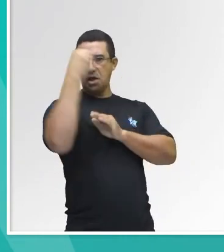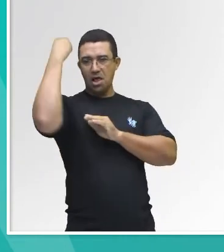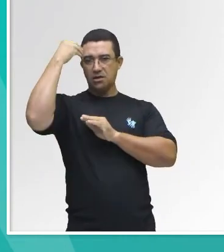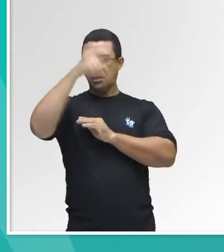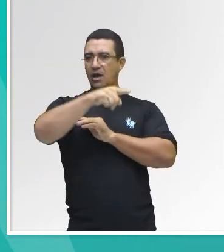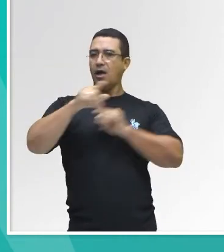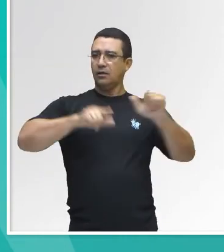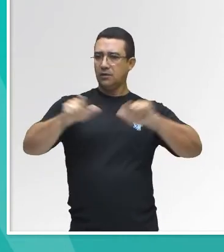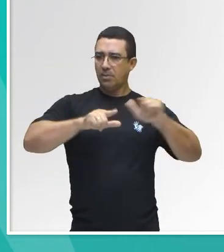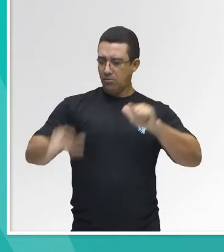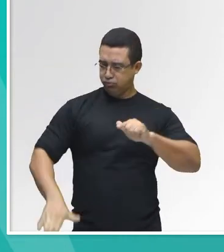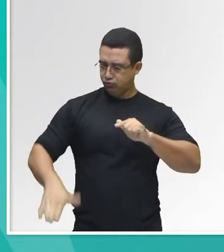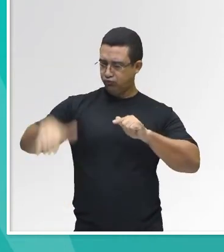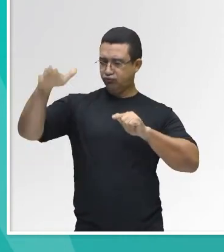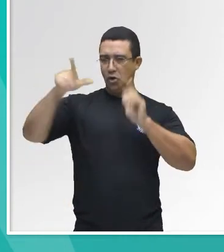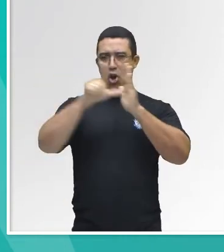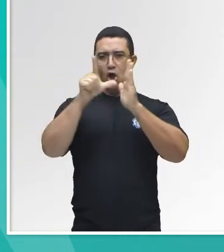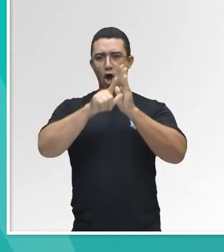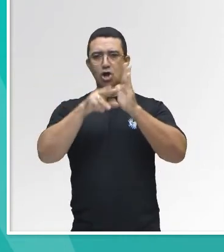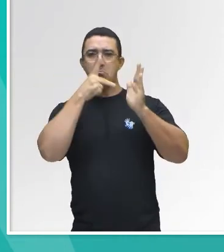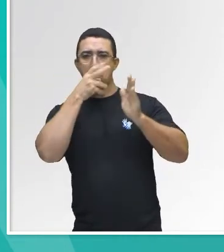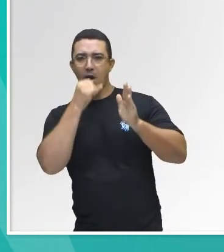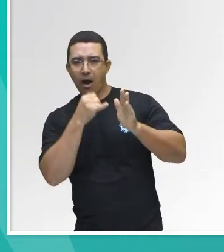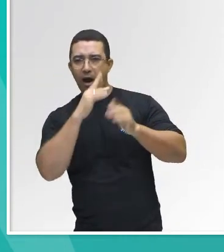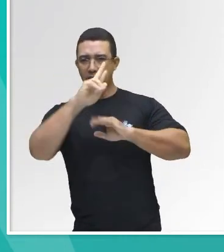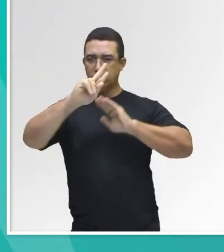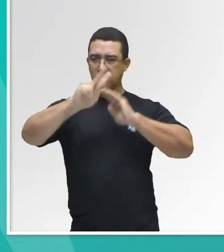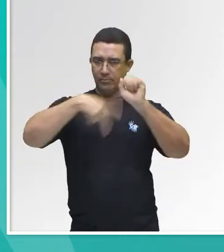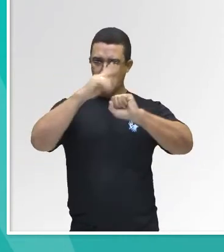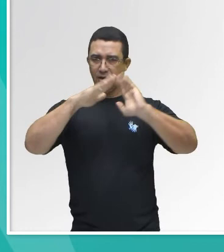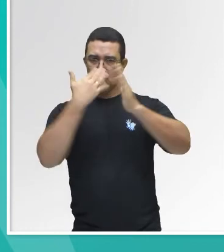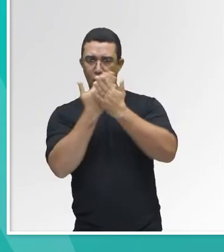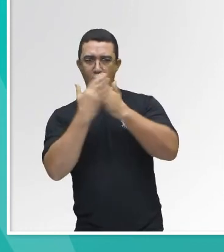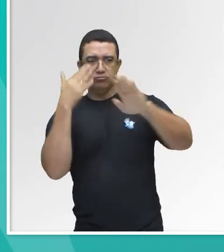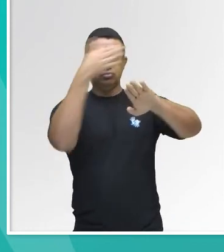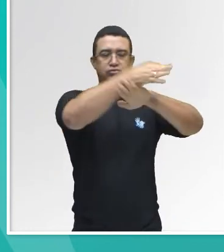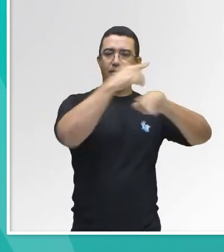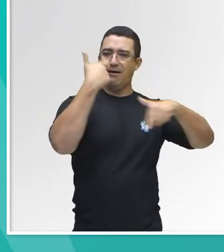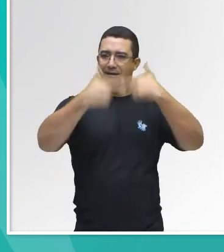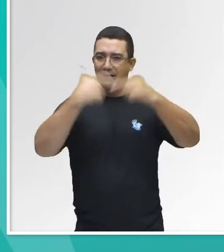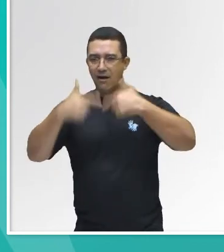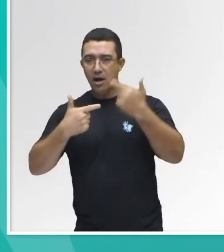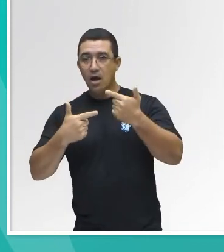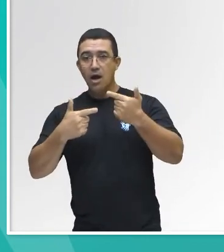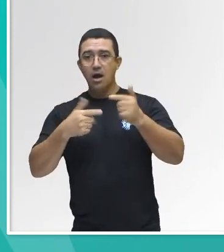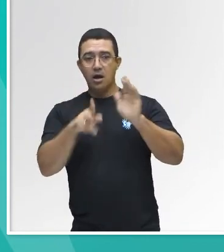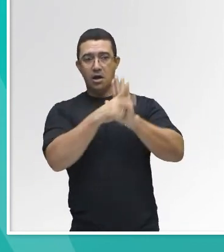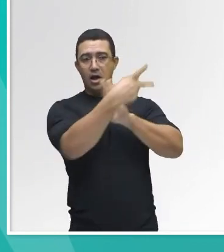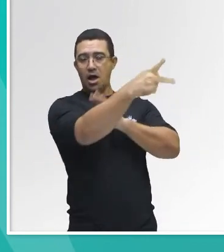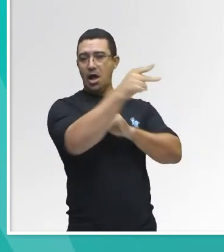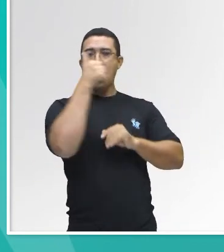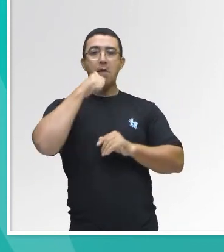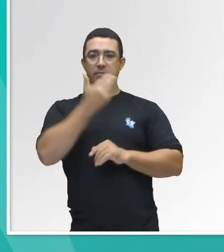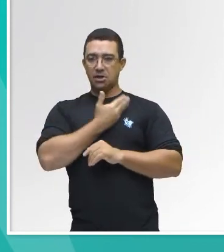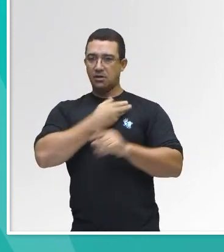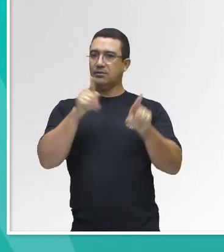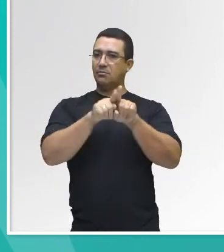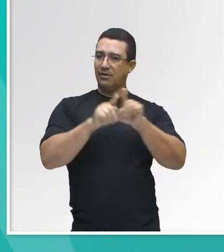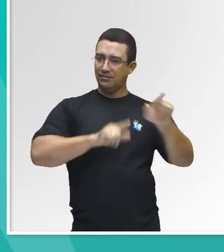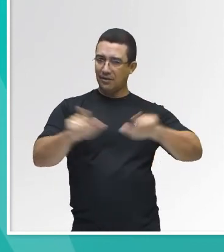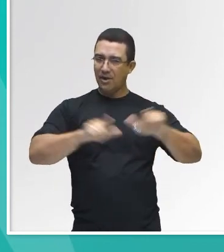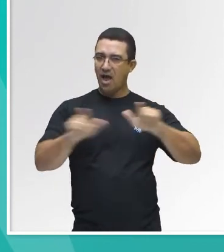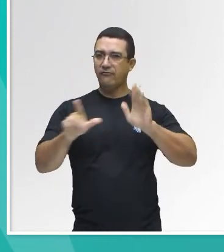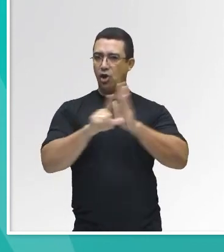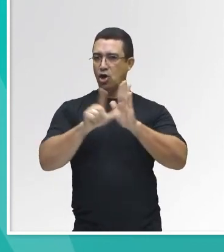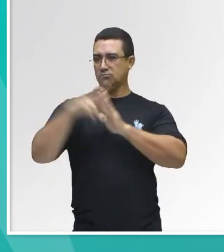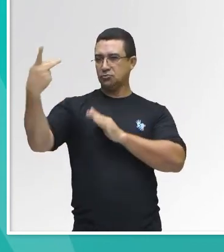no armazém dos pais, depois da escola, que tem o exemplo também de uma amiga que trabalhava na oficina dos tios, né?